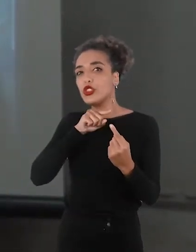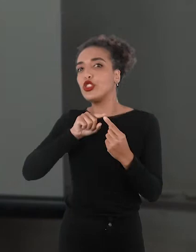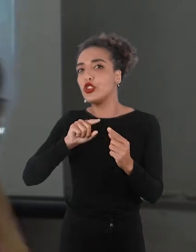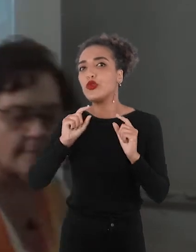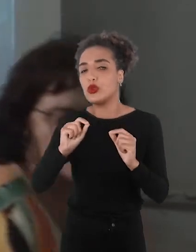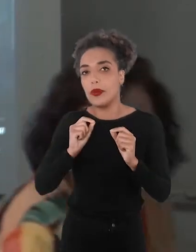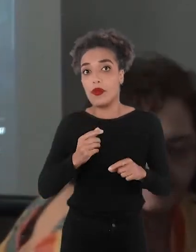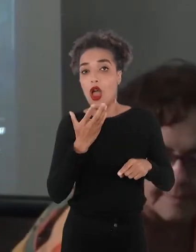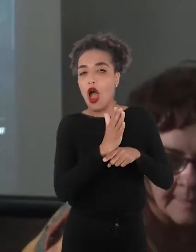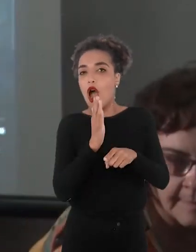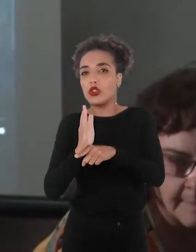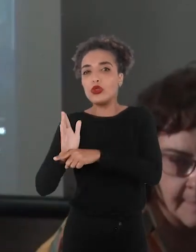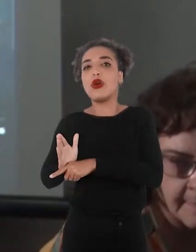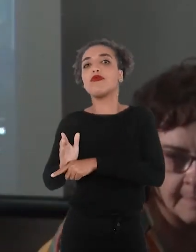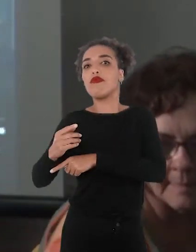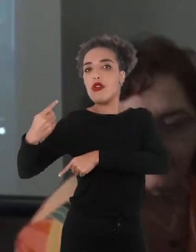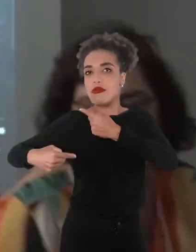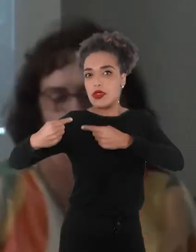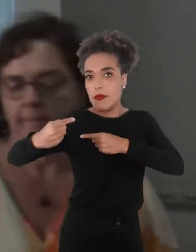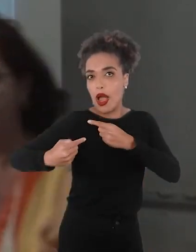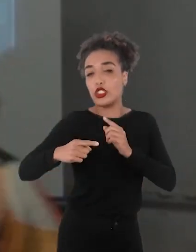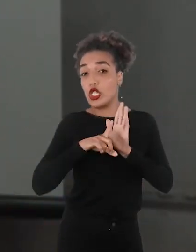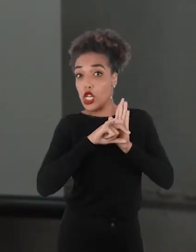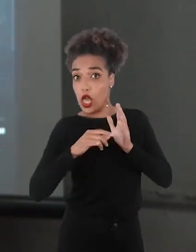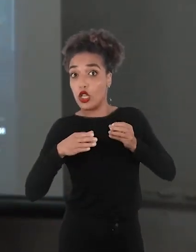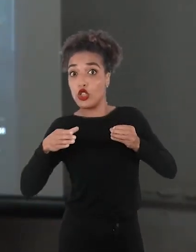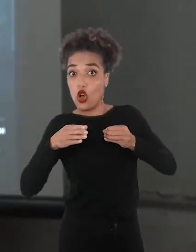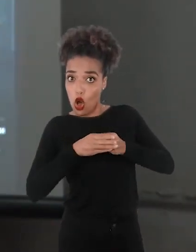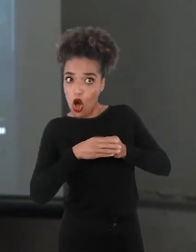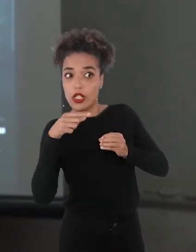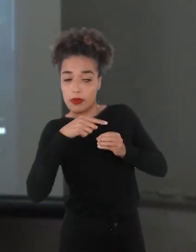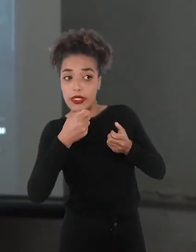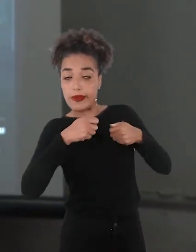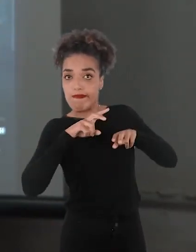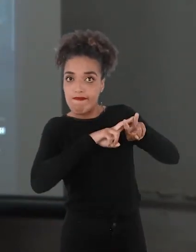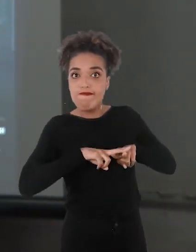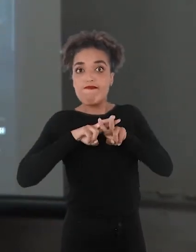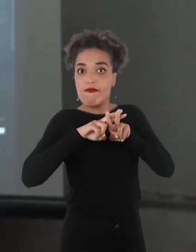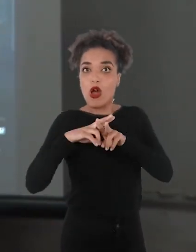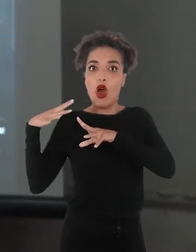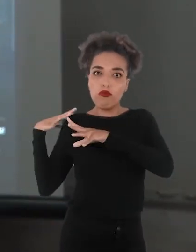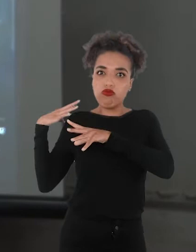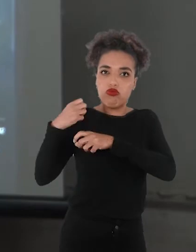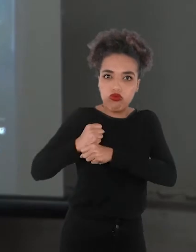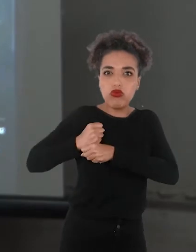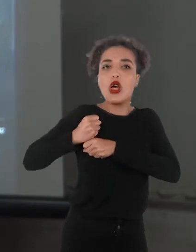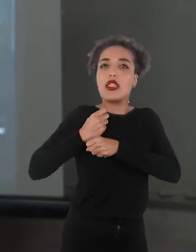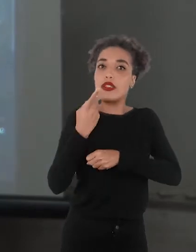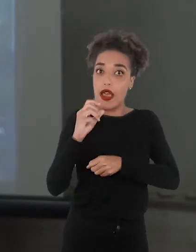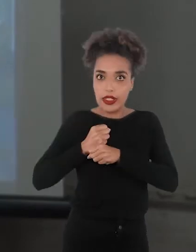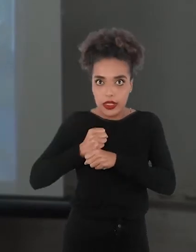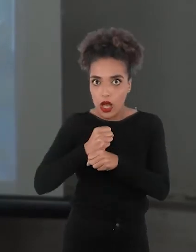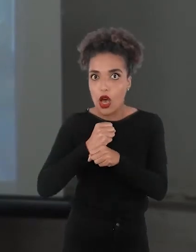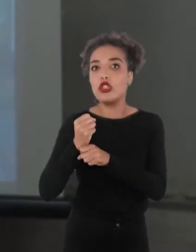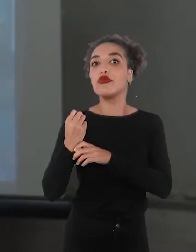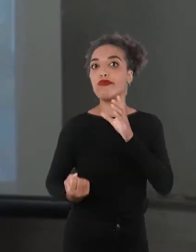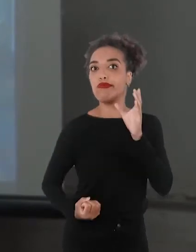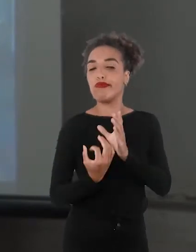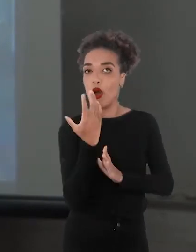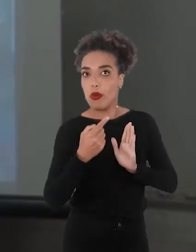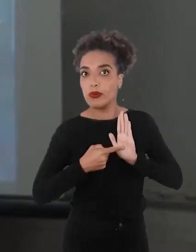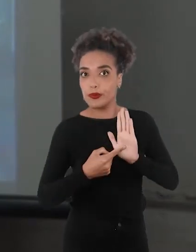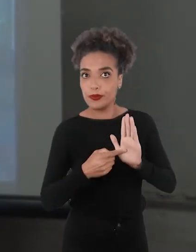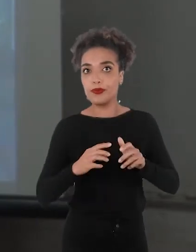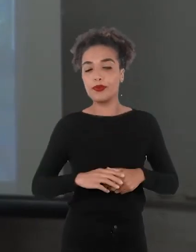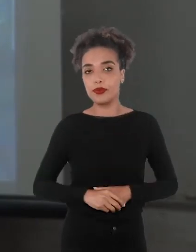para o debate sobre a revisão da lei de cotas nos seus 10 anos de implementação. A